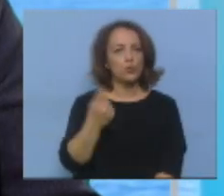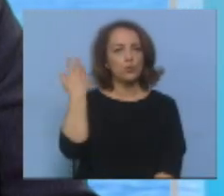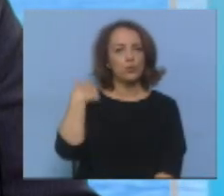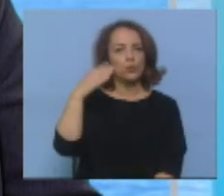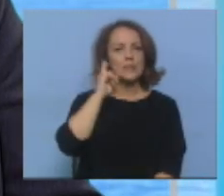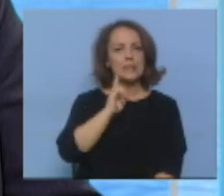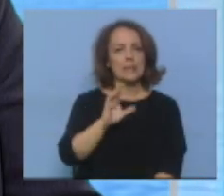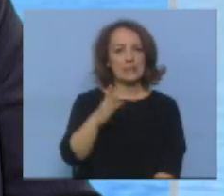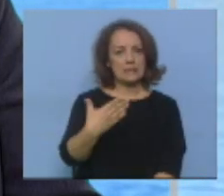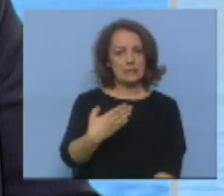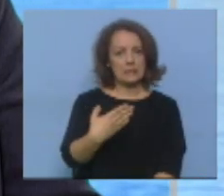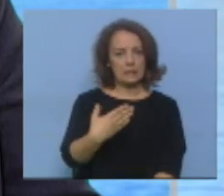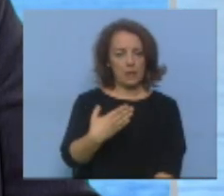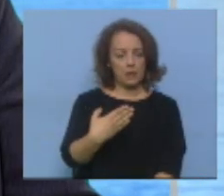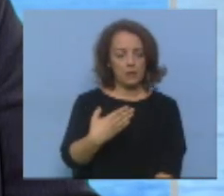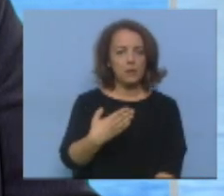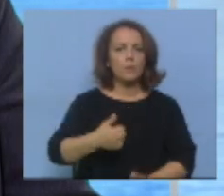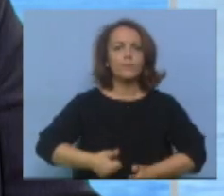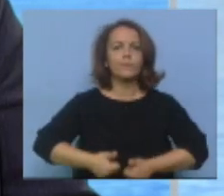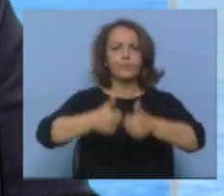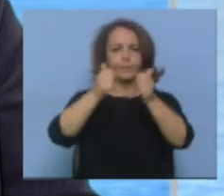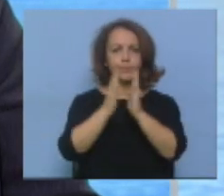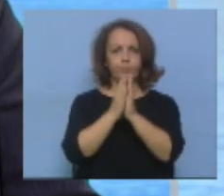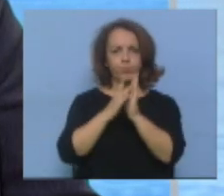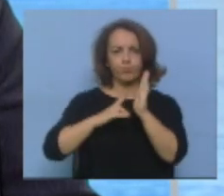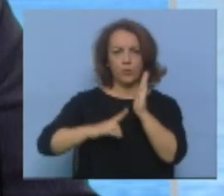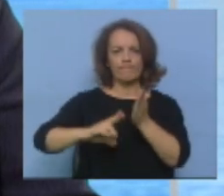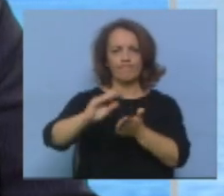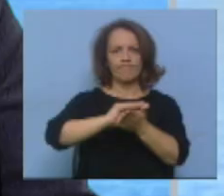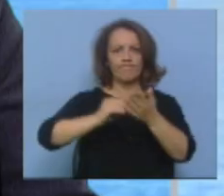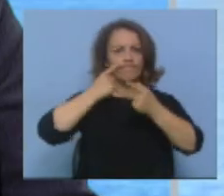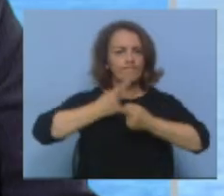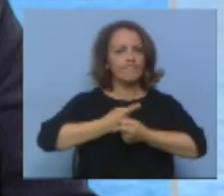17, né, aos nossos diocesanos. Para mim era uma coisa